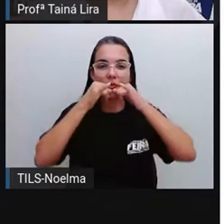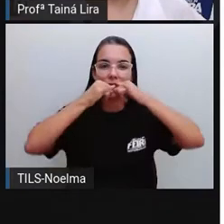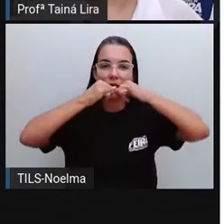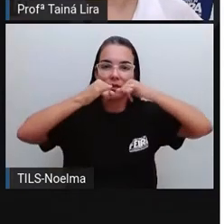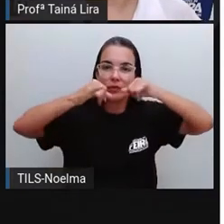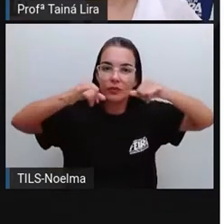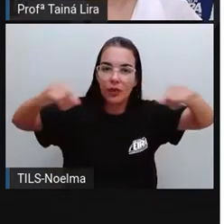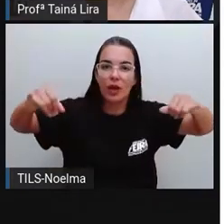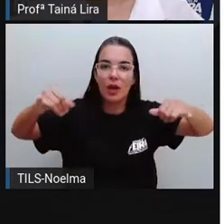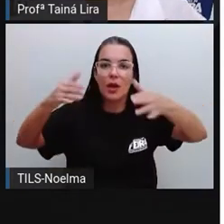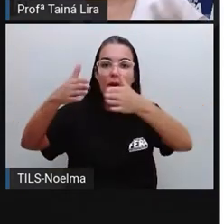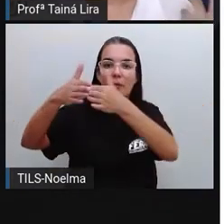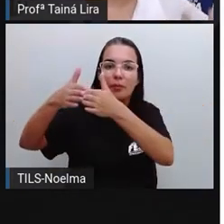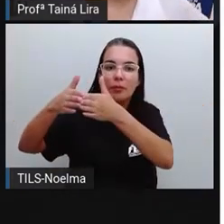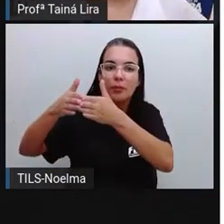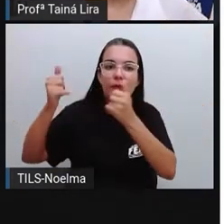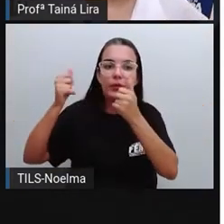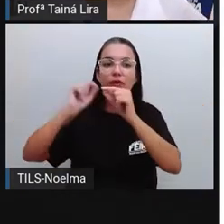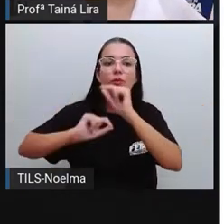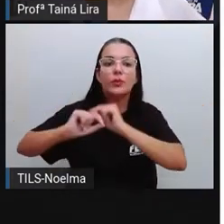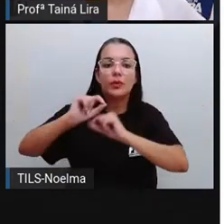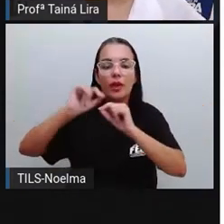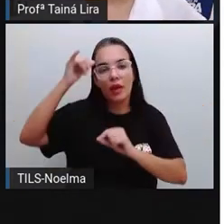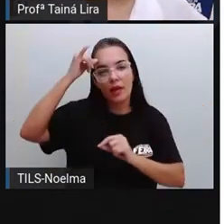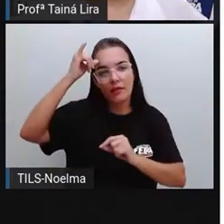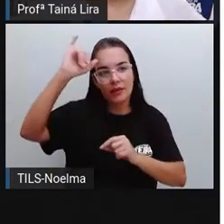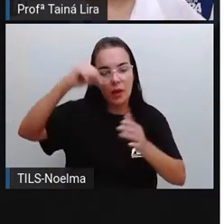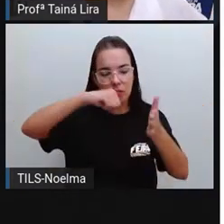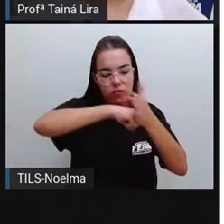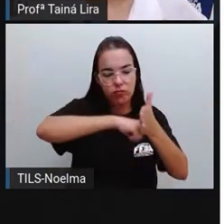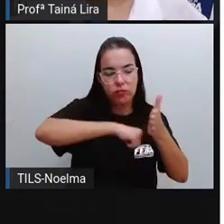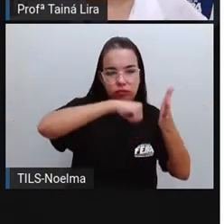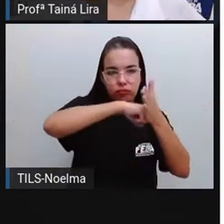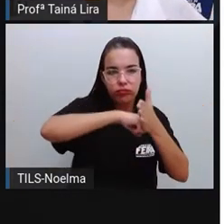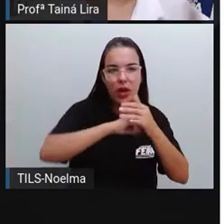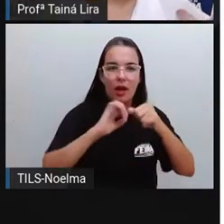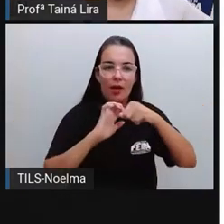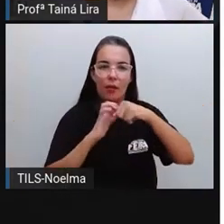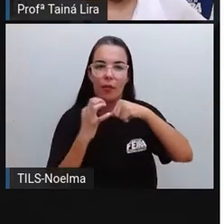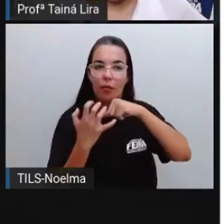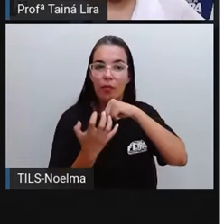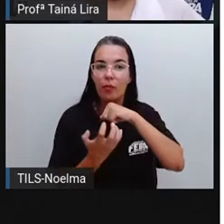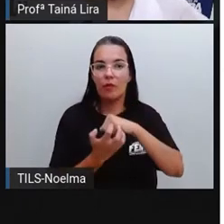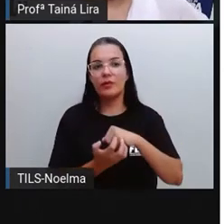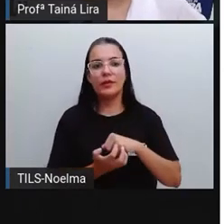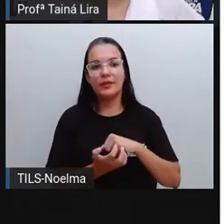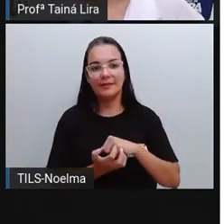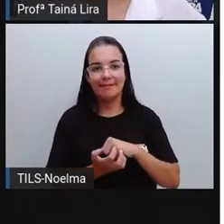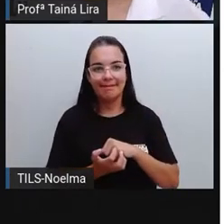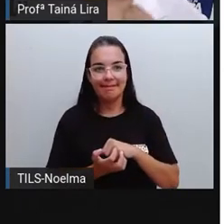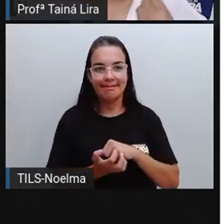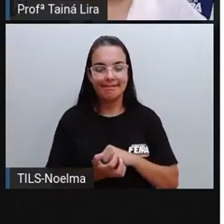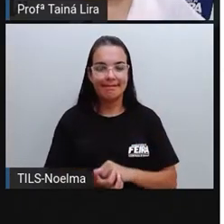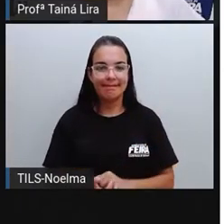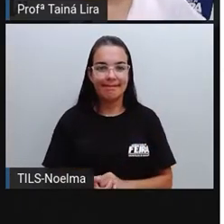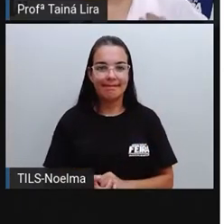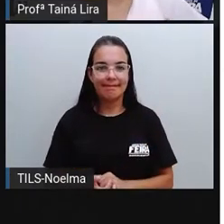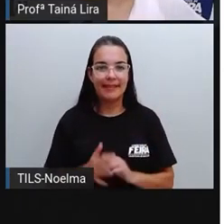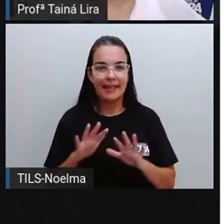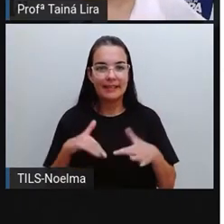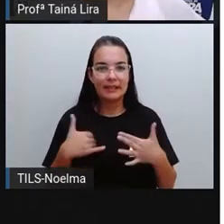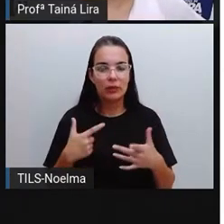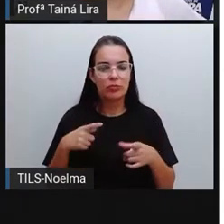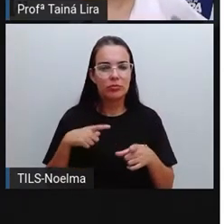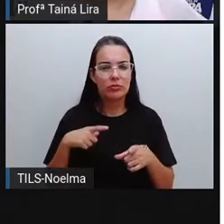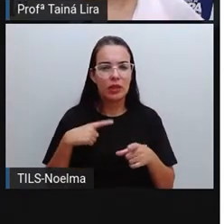uma propaganda sobre aí o combate, né, ao coronavírus, tá? E ele está